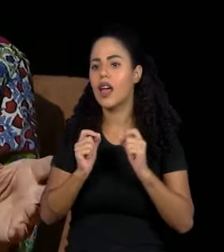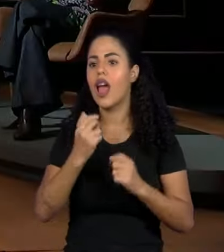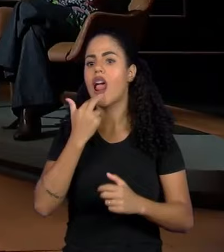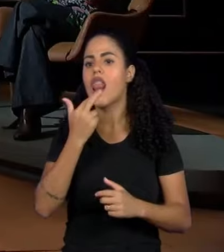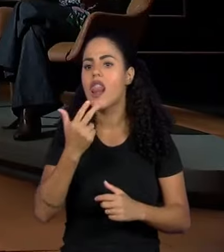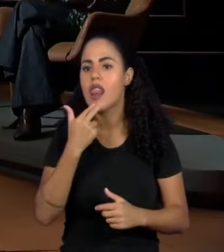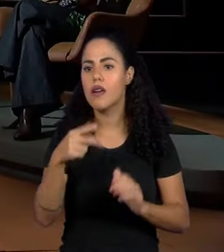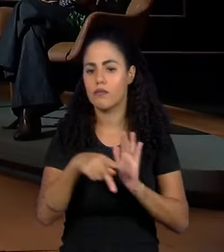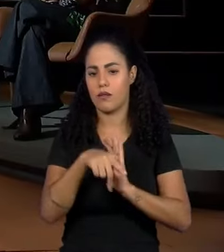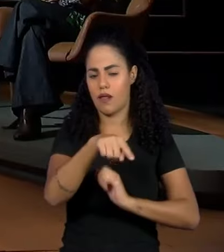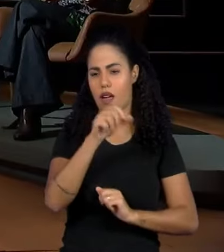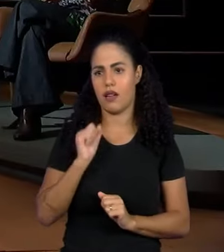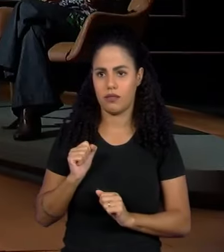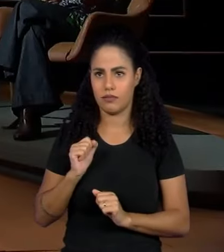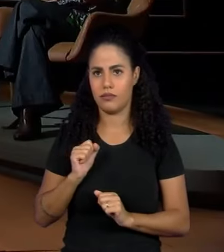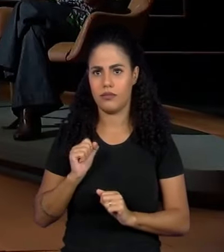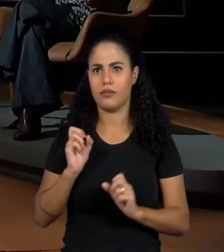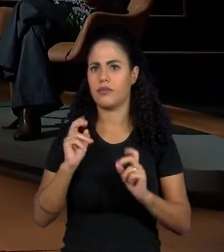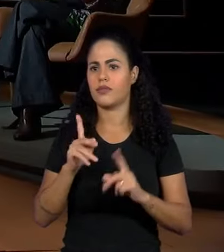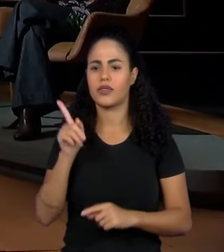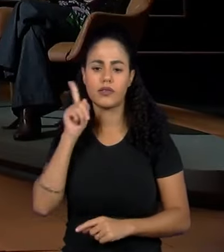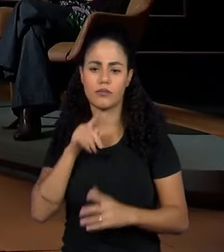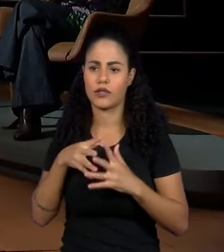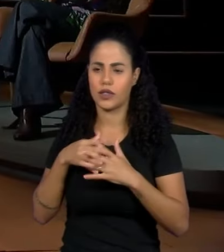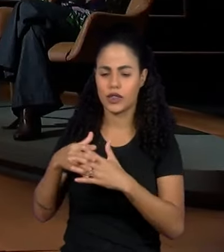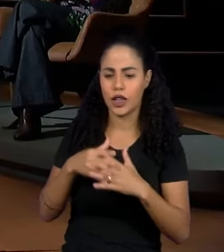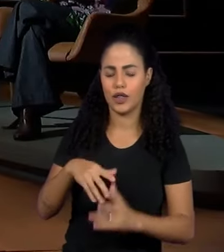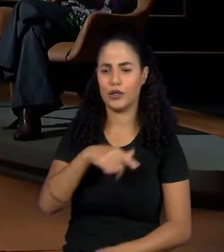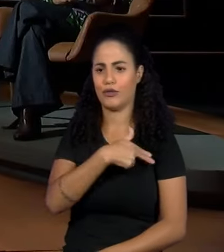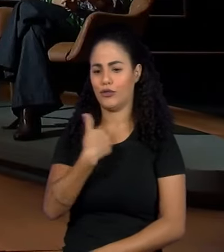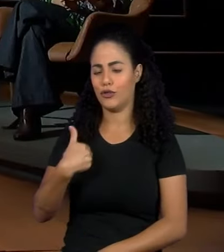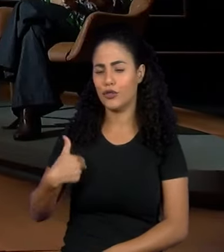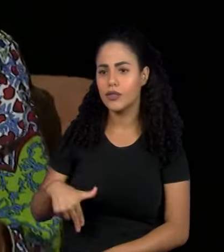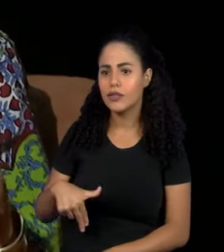de selvagens, né? Tudo americano, chinês,